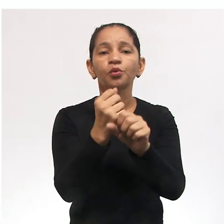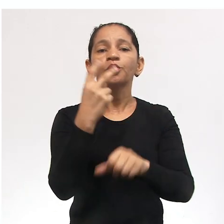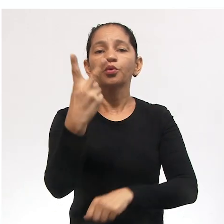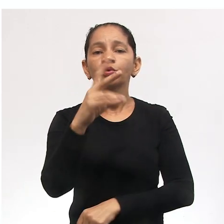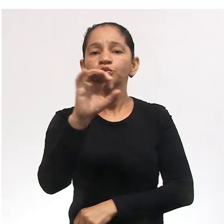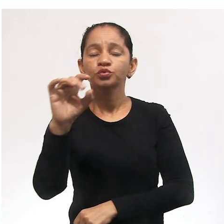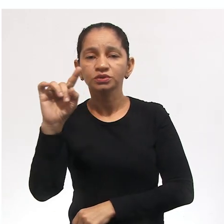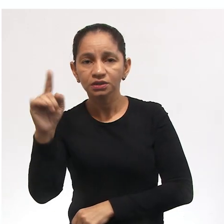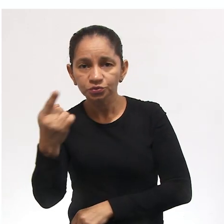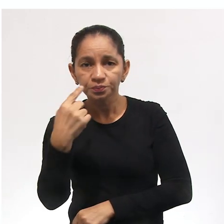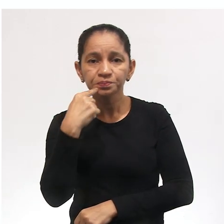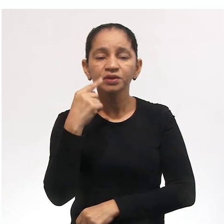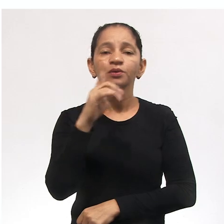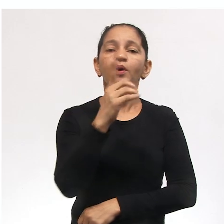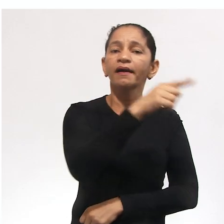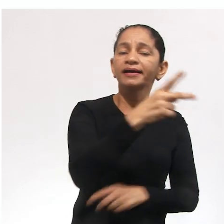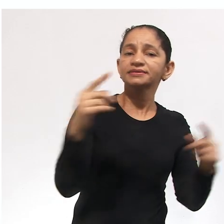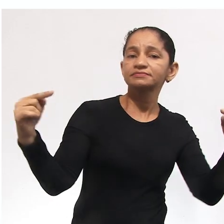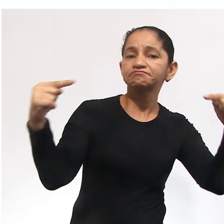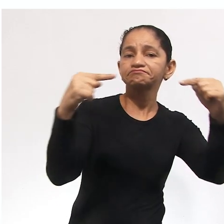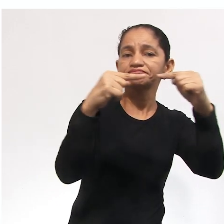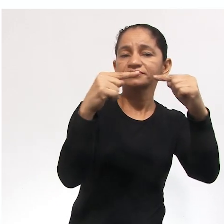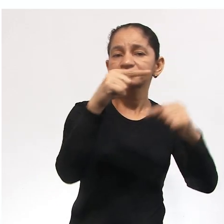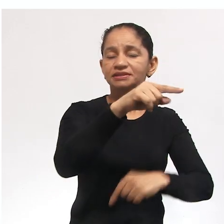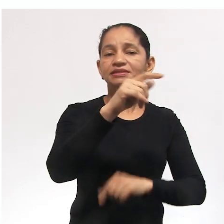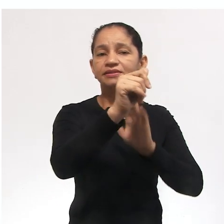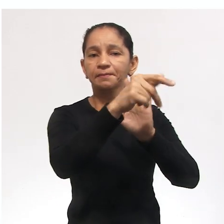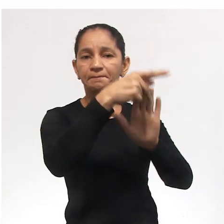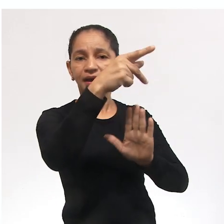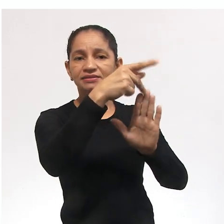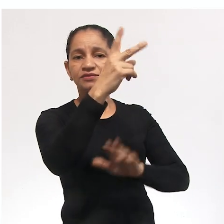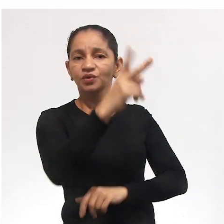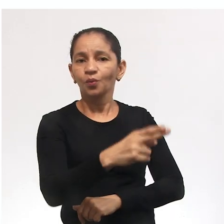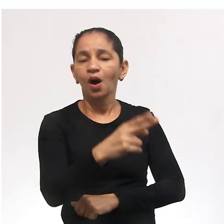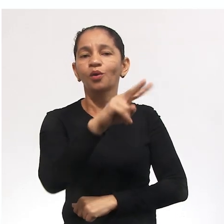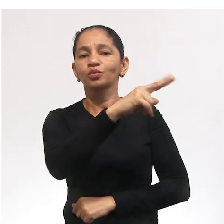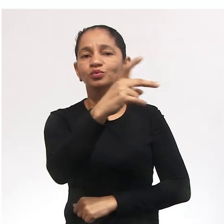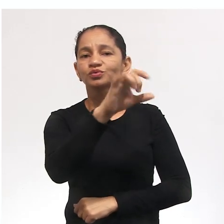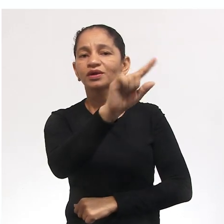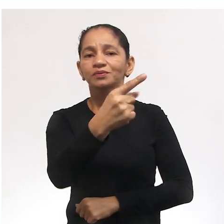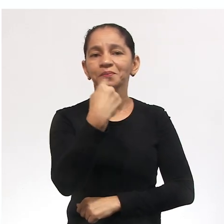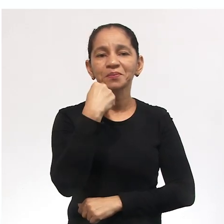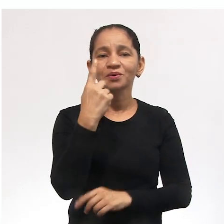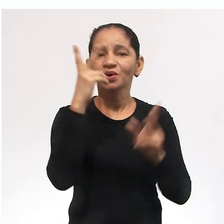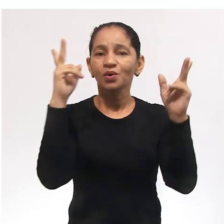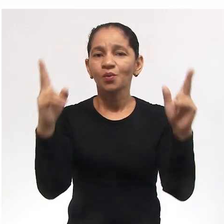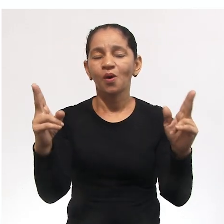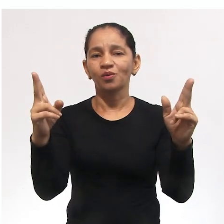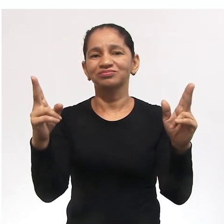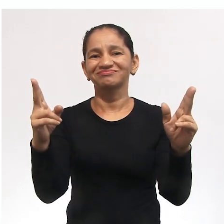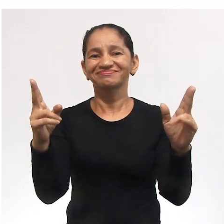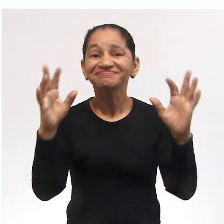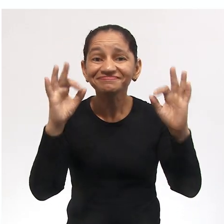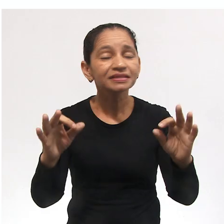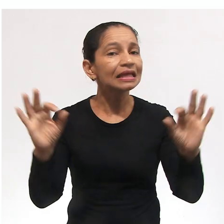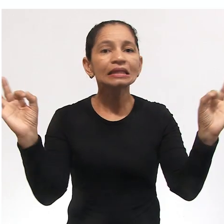como no passivo e patrimônio líquido. O passivo circulante, nesse momento, ele não teve